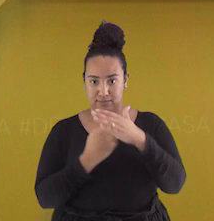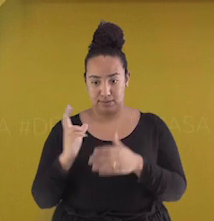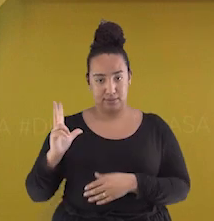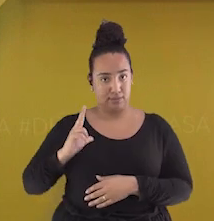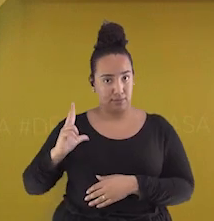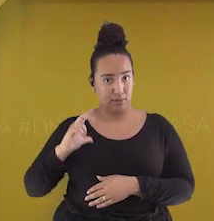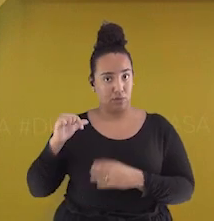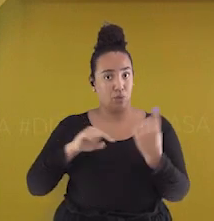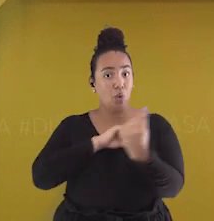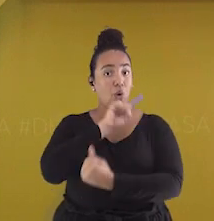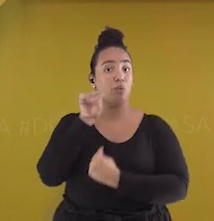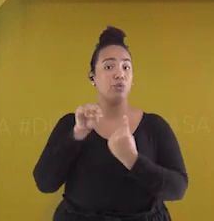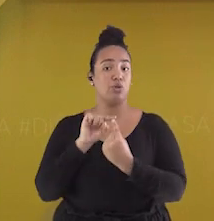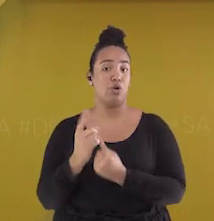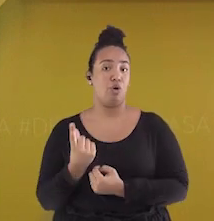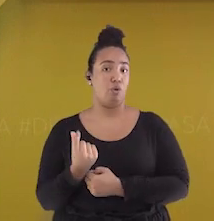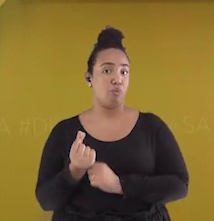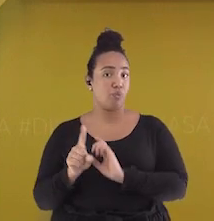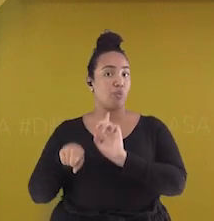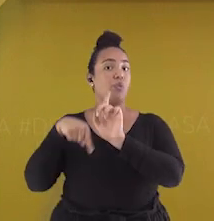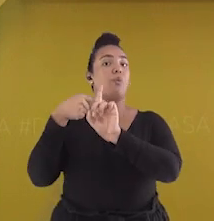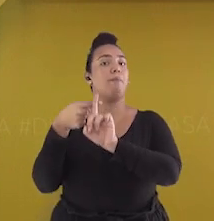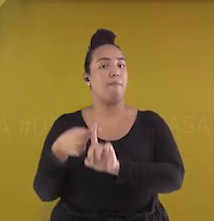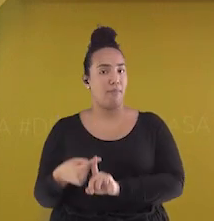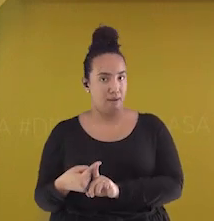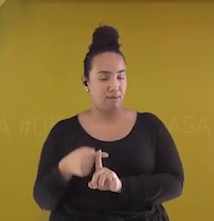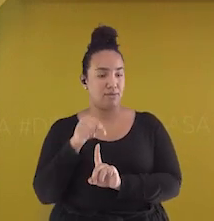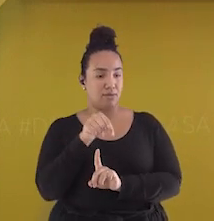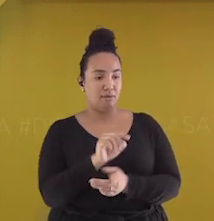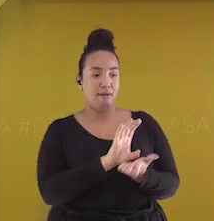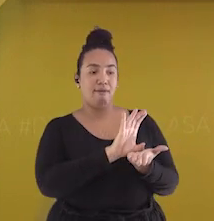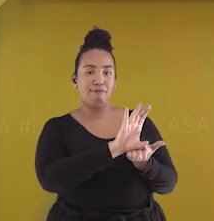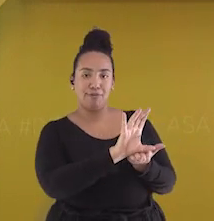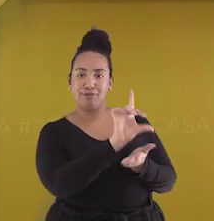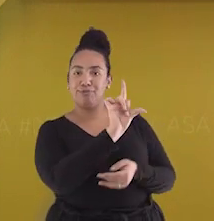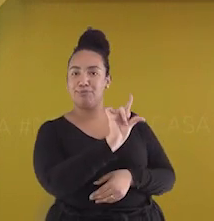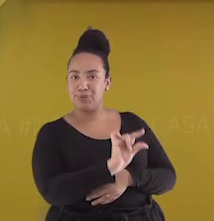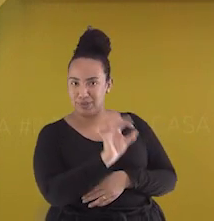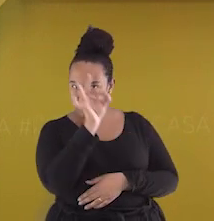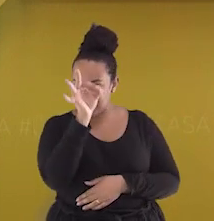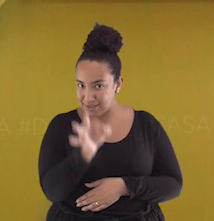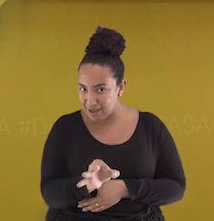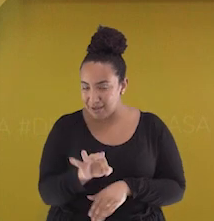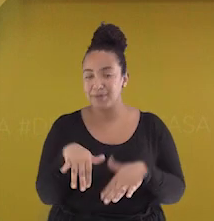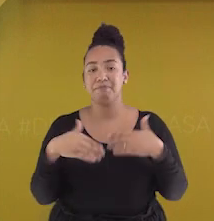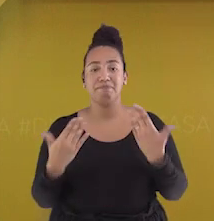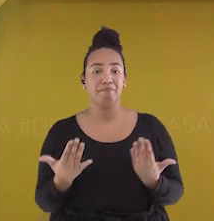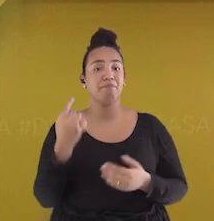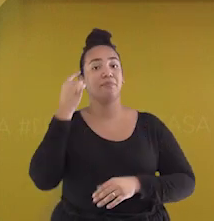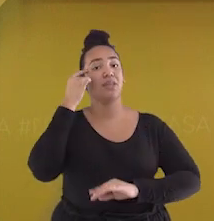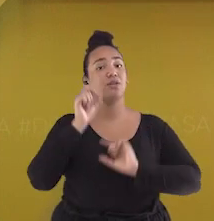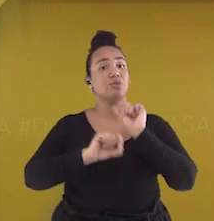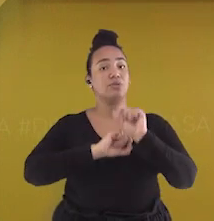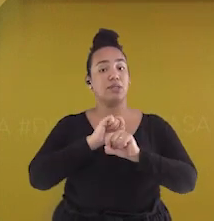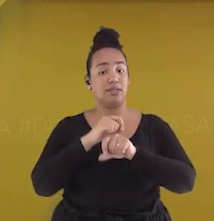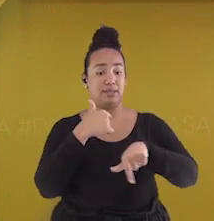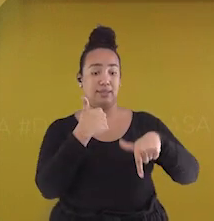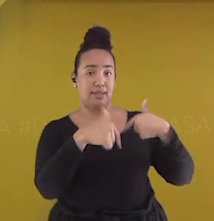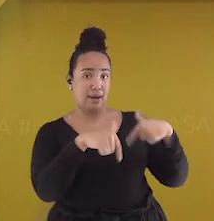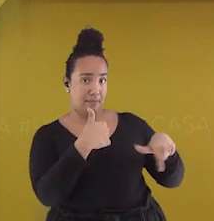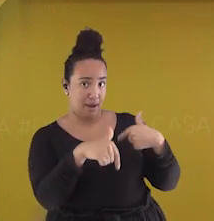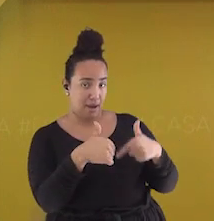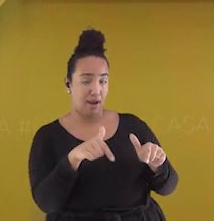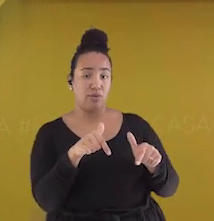Seu interesse é ter lucro e reduzir custos, certo? Nesse caso, pensamos em mão de obra